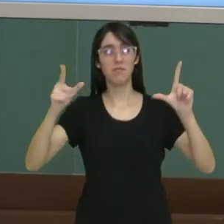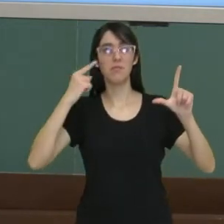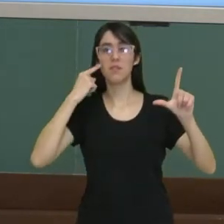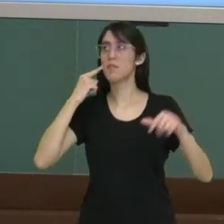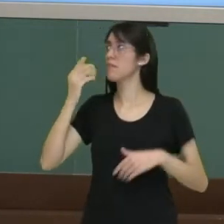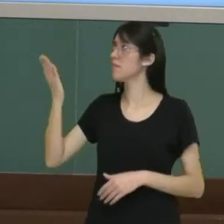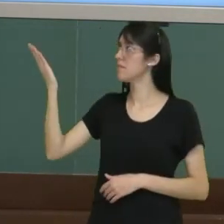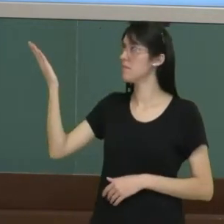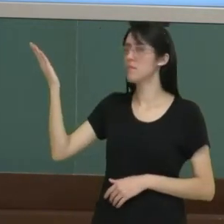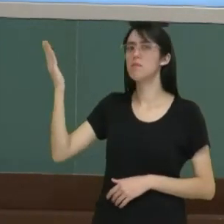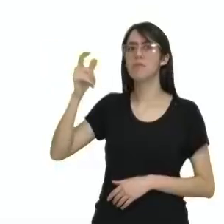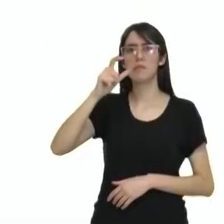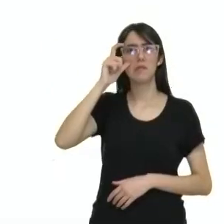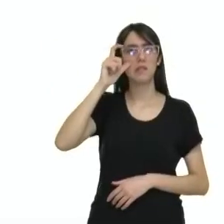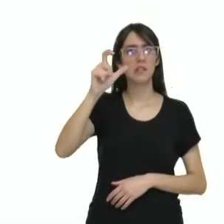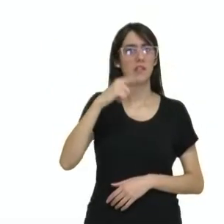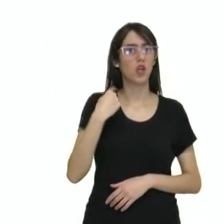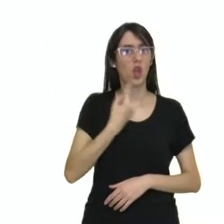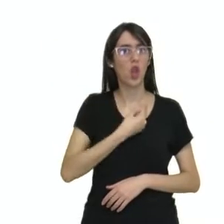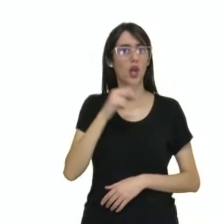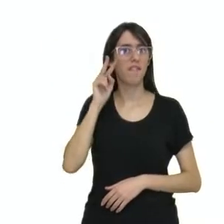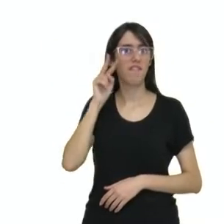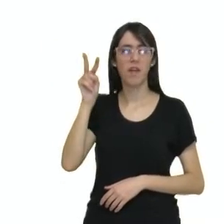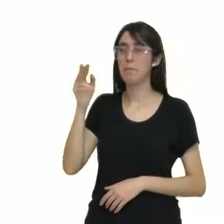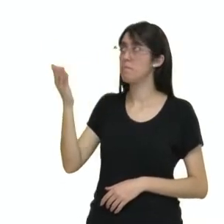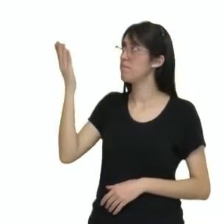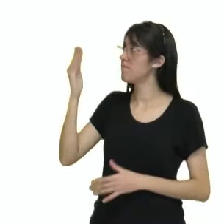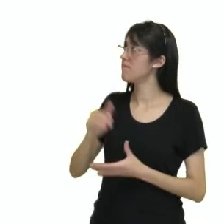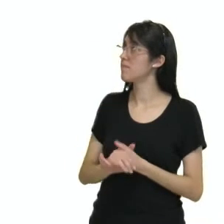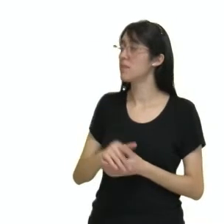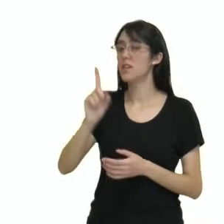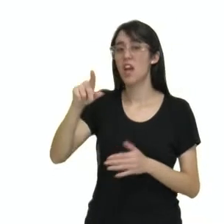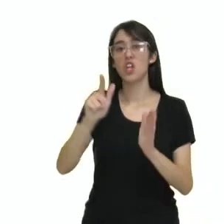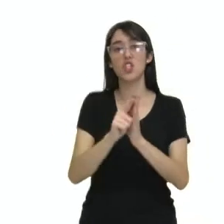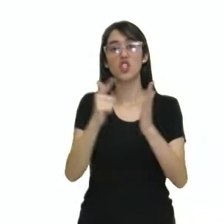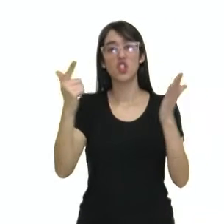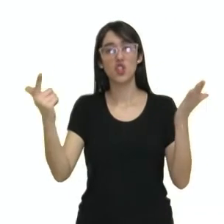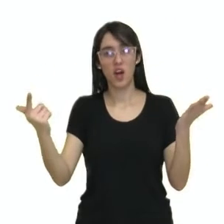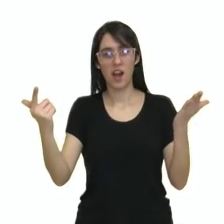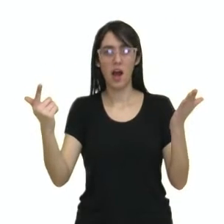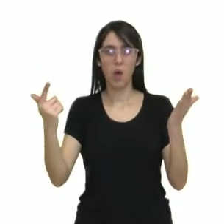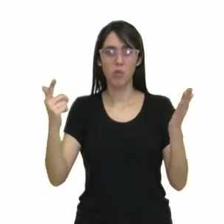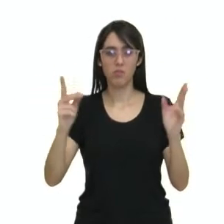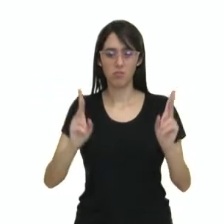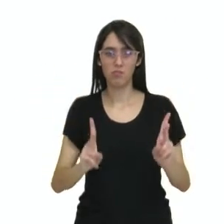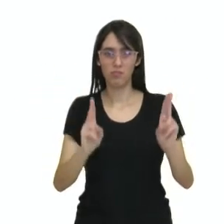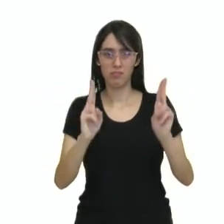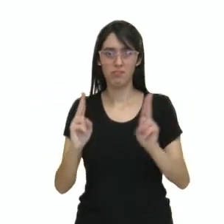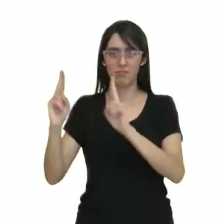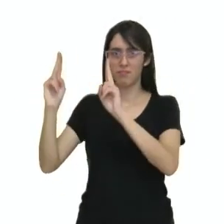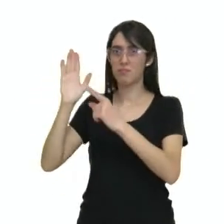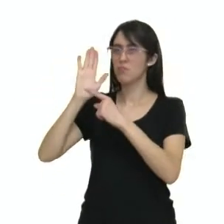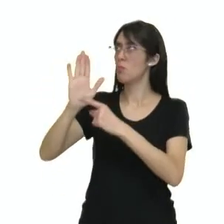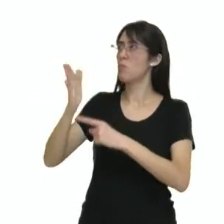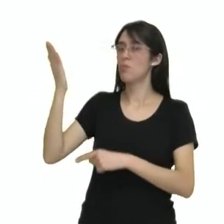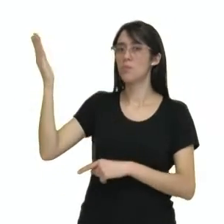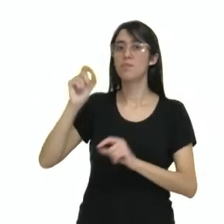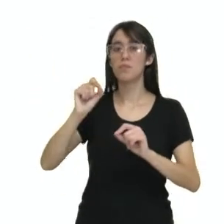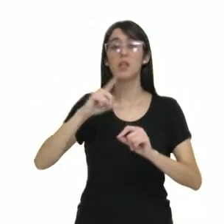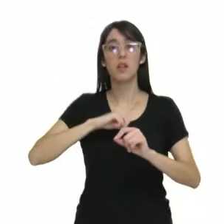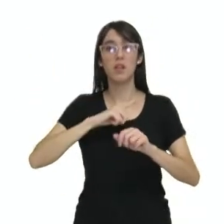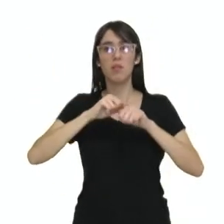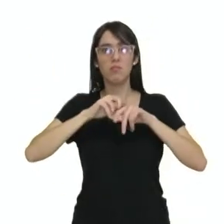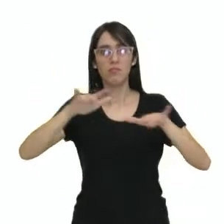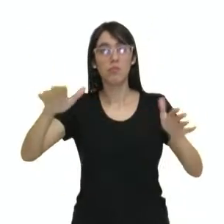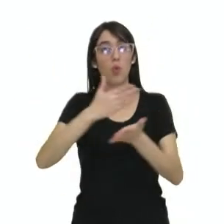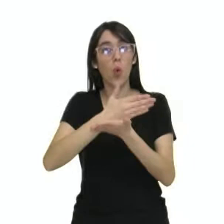muito interessante também, né, para a gente analisar, que é um recorte de um jornal da época, que diz assim: será transmitida a partir de amanhã